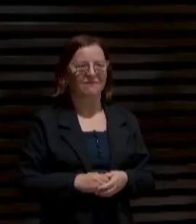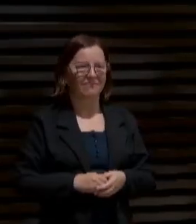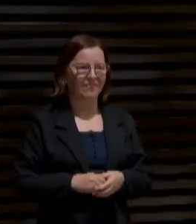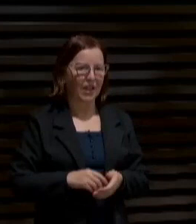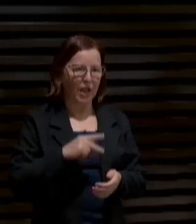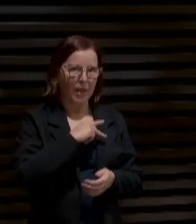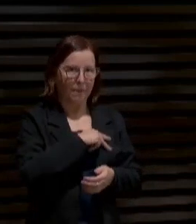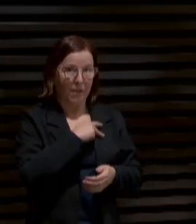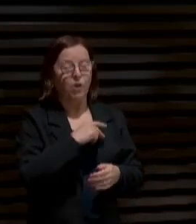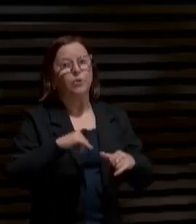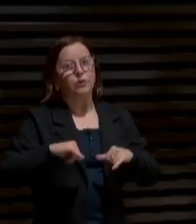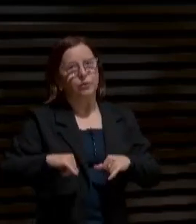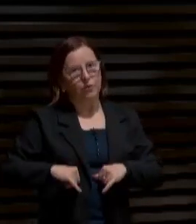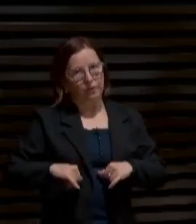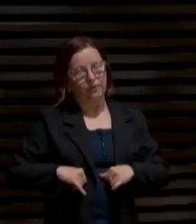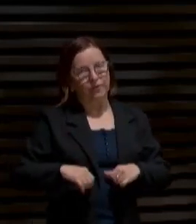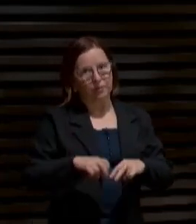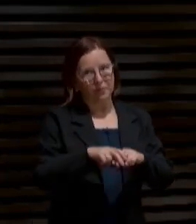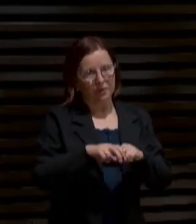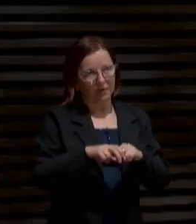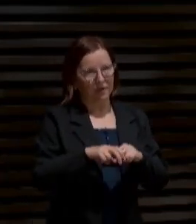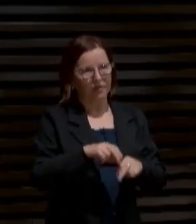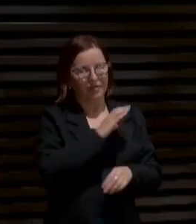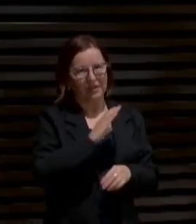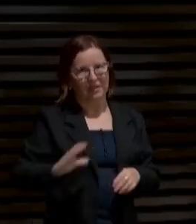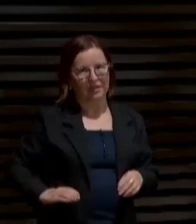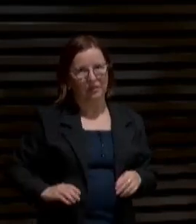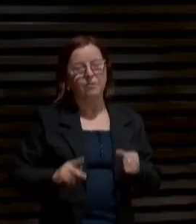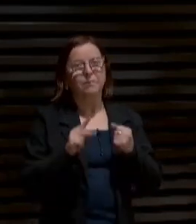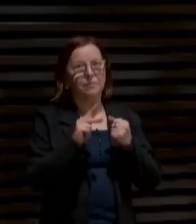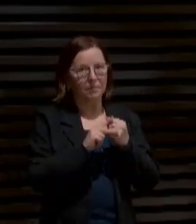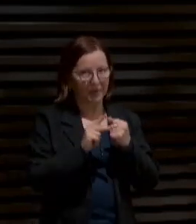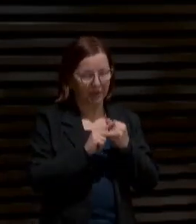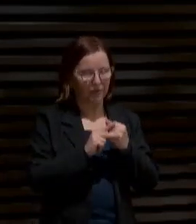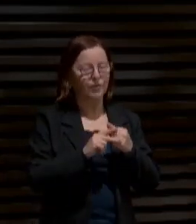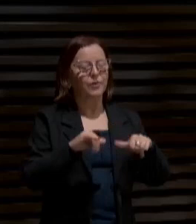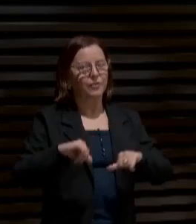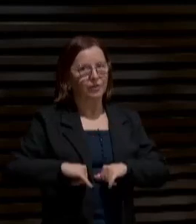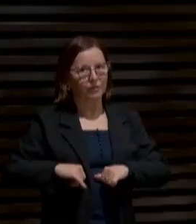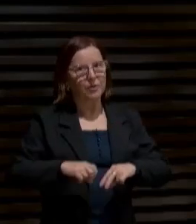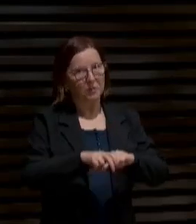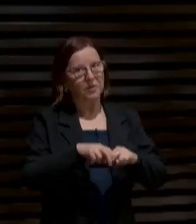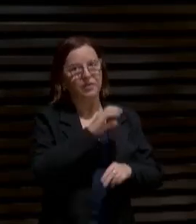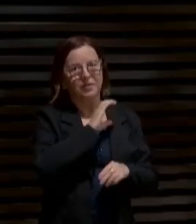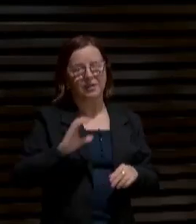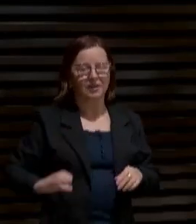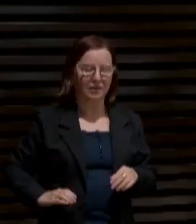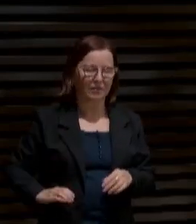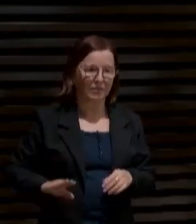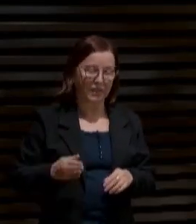Paulo sofreu por causa de Cristo Pedro sofreu por causa de Cristo Então meus irmãos